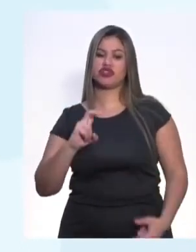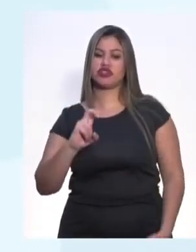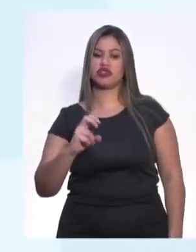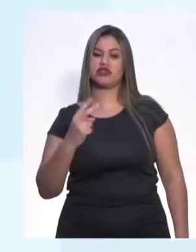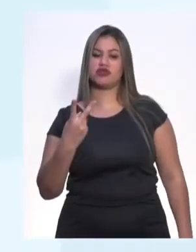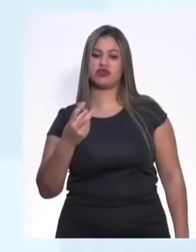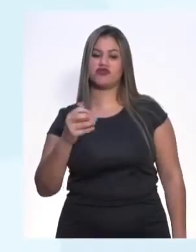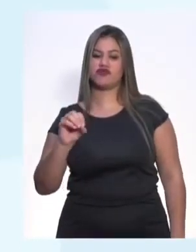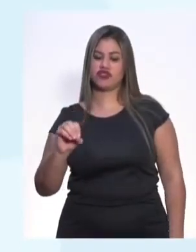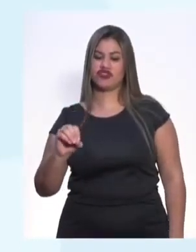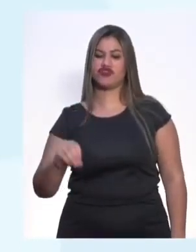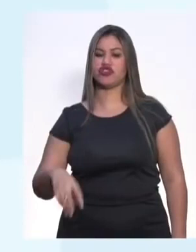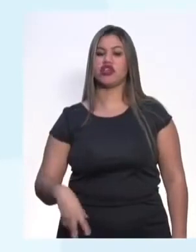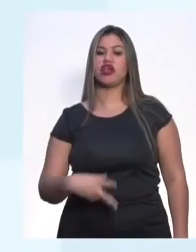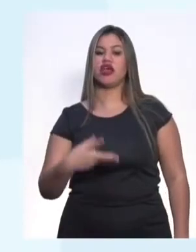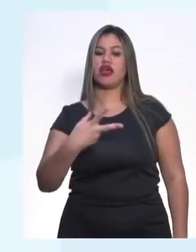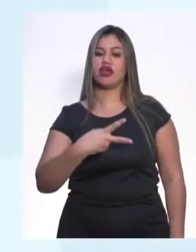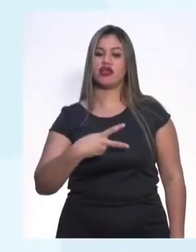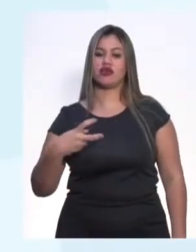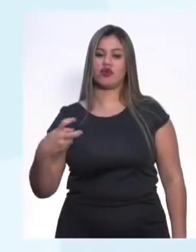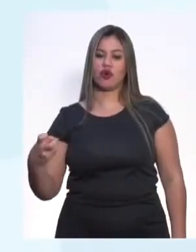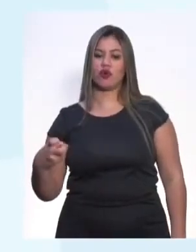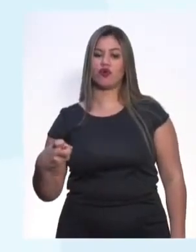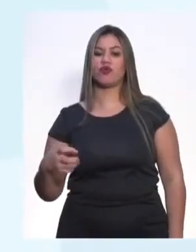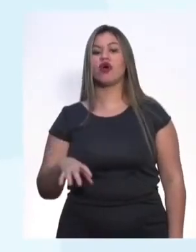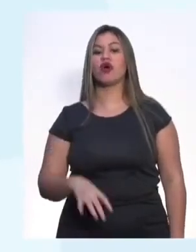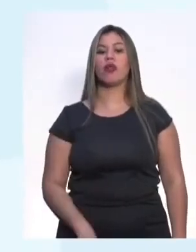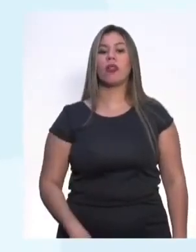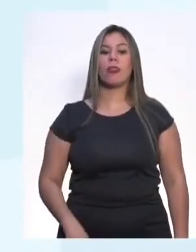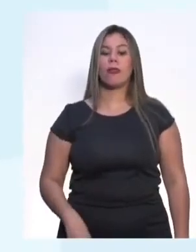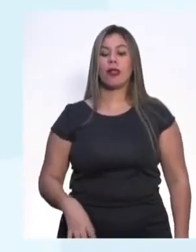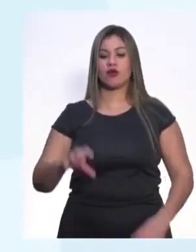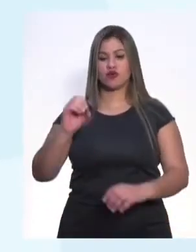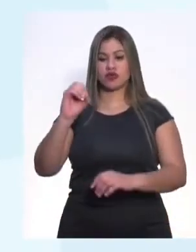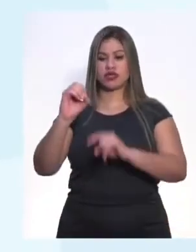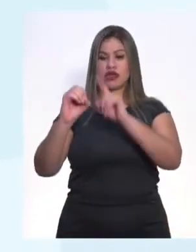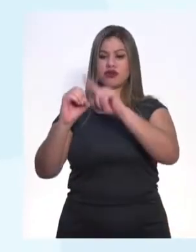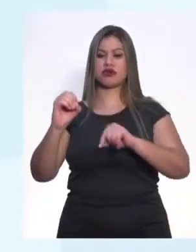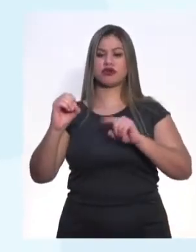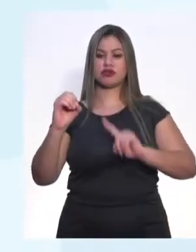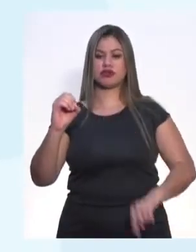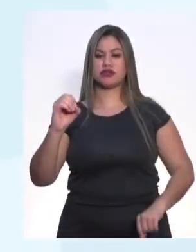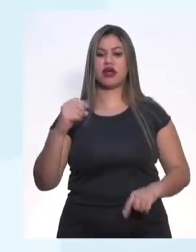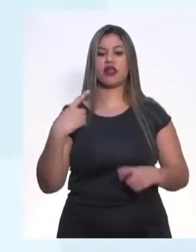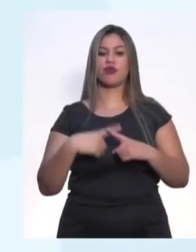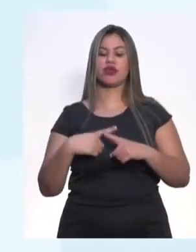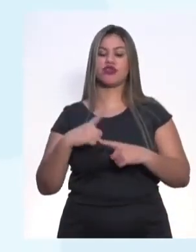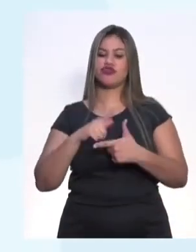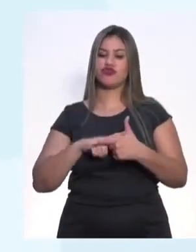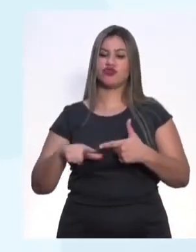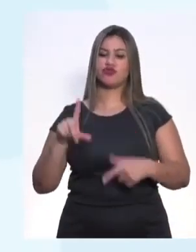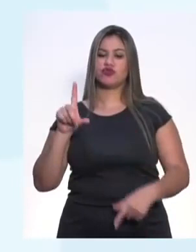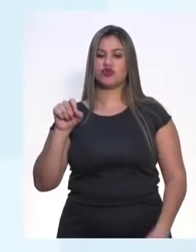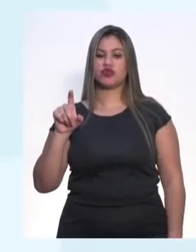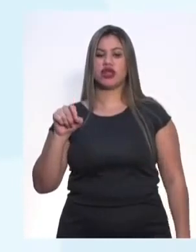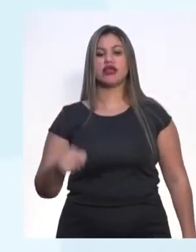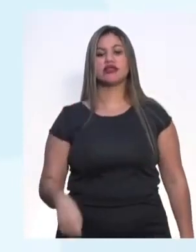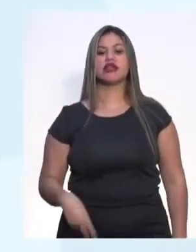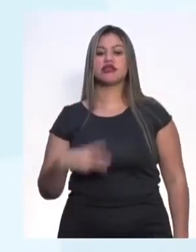dividir por 520. Vou cancelar esse zero, ou seja, estou dividindo em cima e embaixo por 10. E eu vou ter,